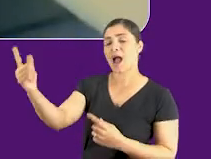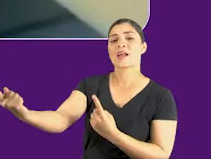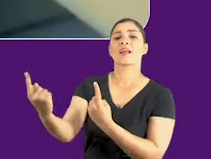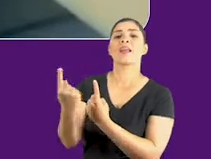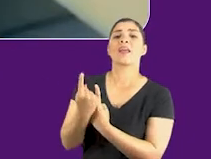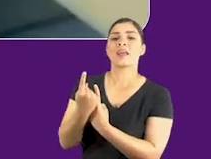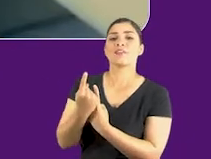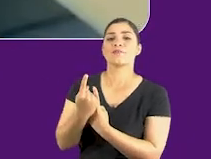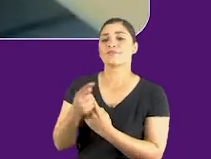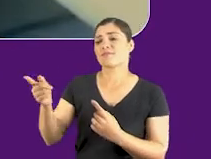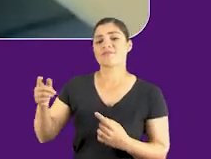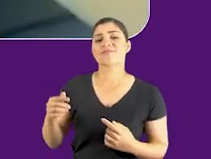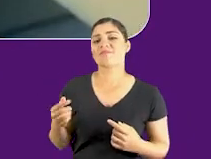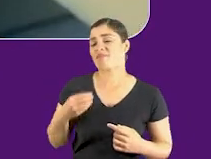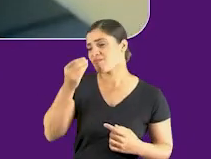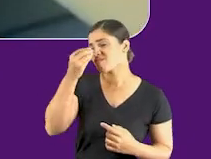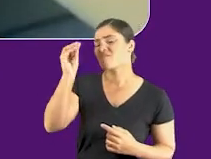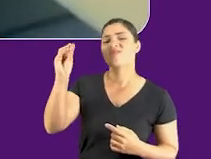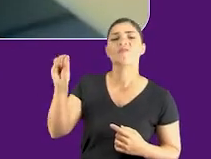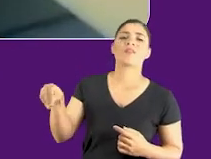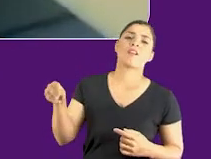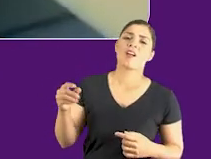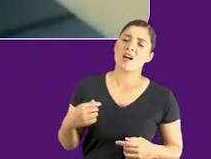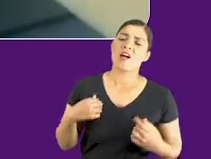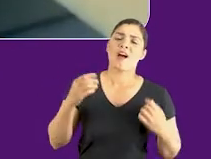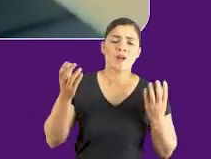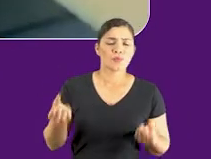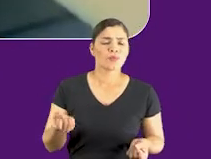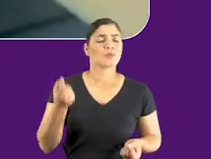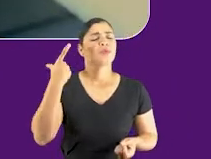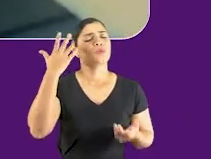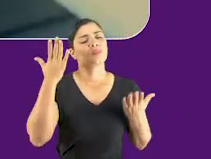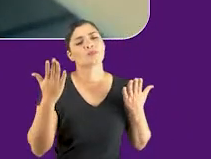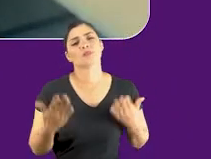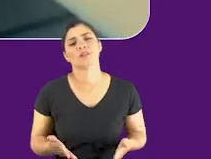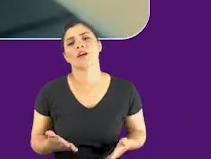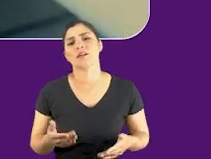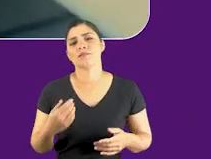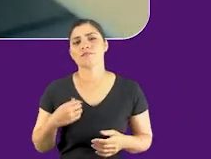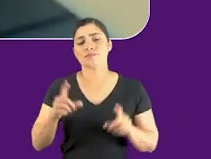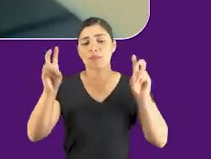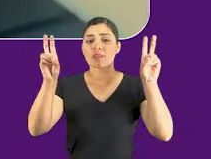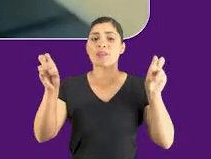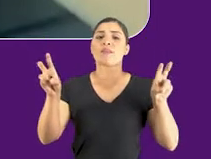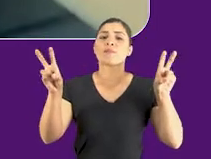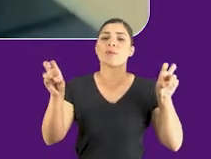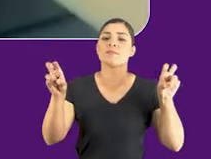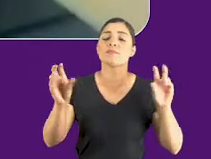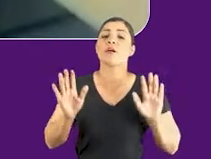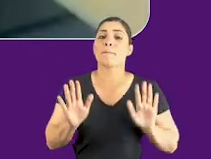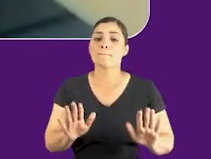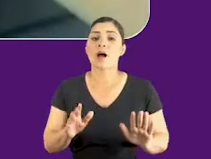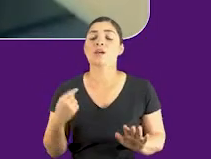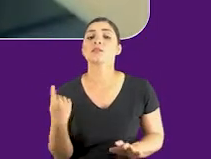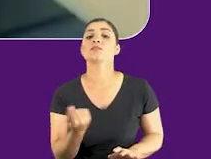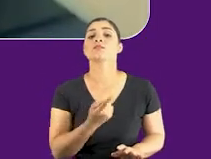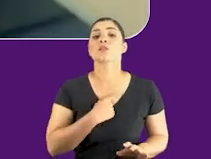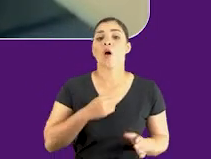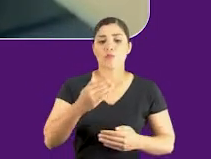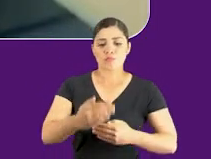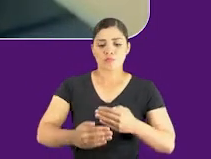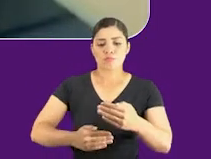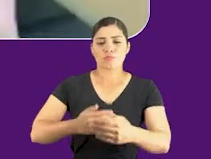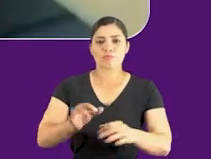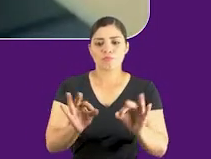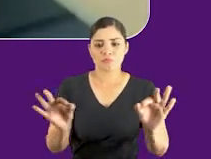não estavam sensibilizados com tema que tinha outros temas acontecendo o etc então nós nós